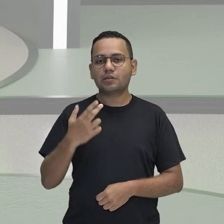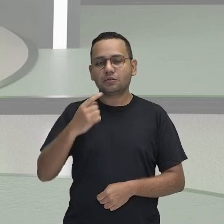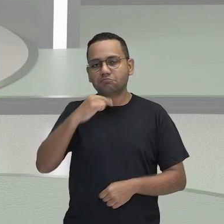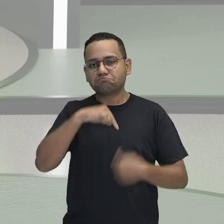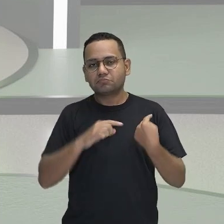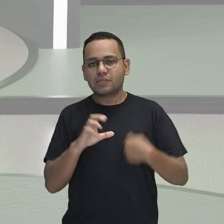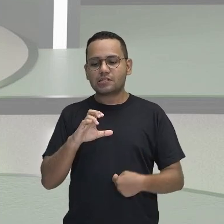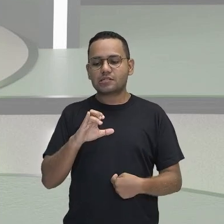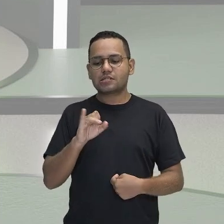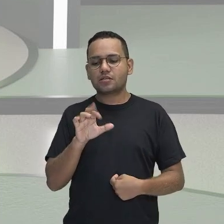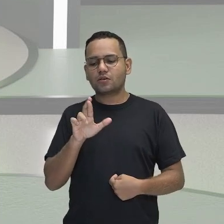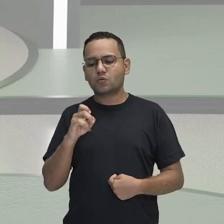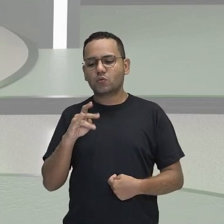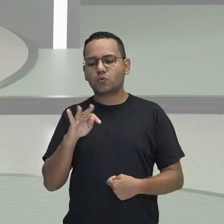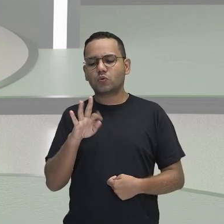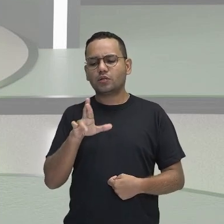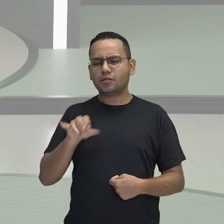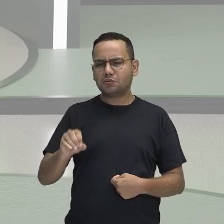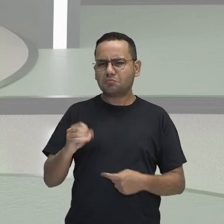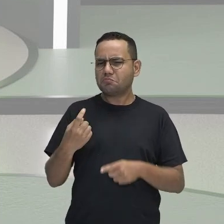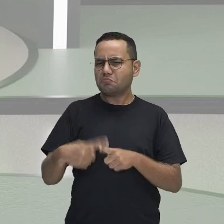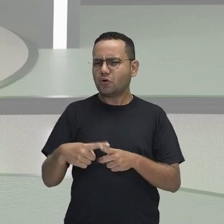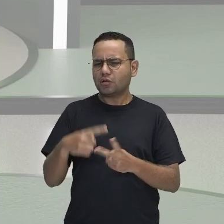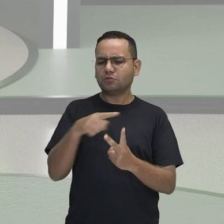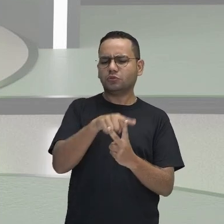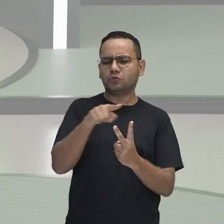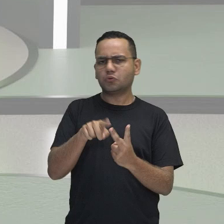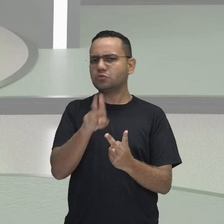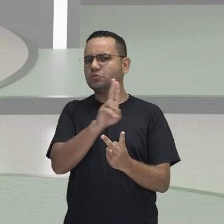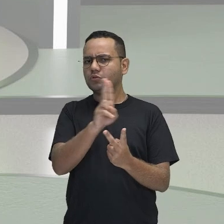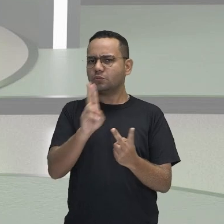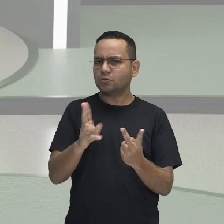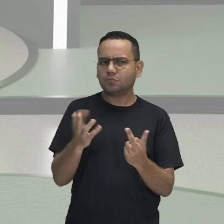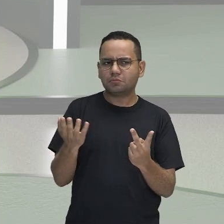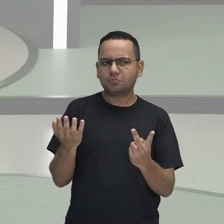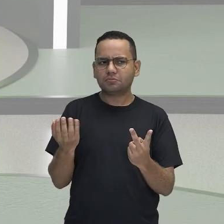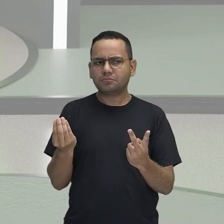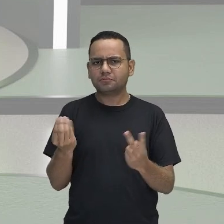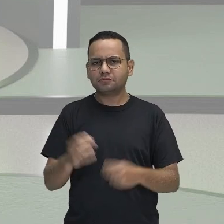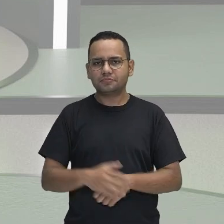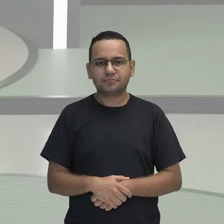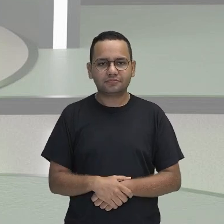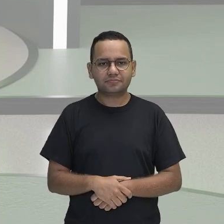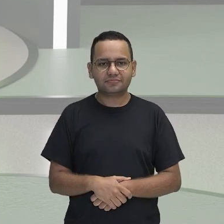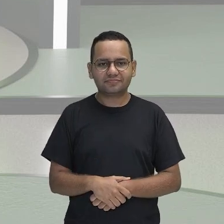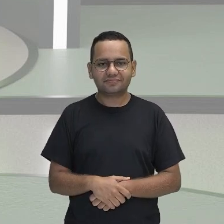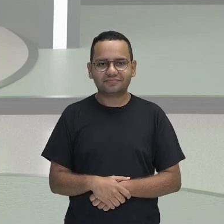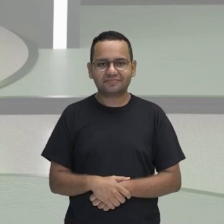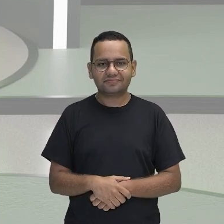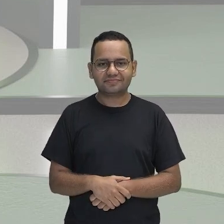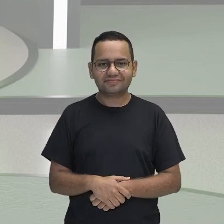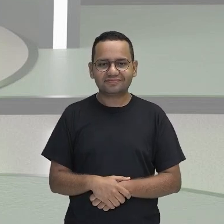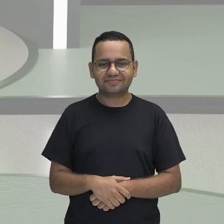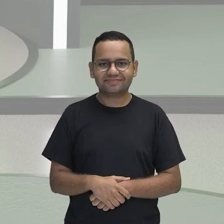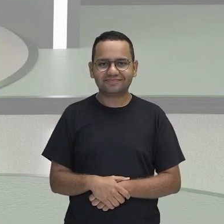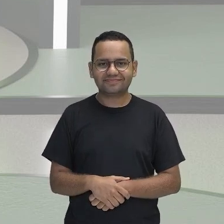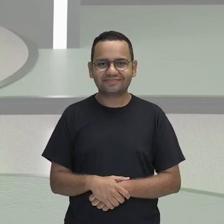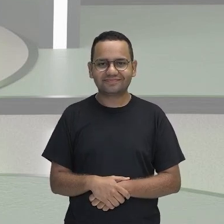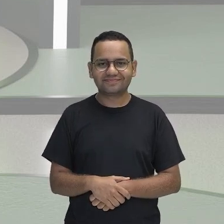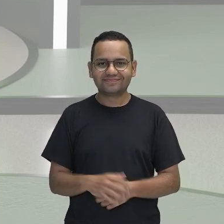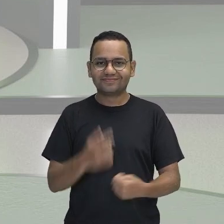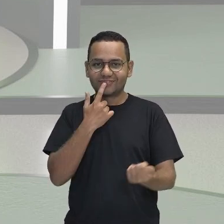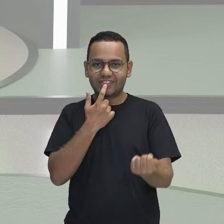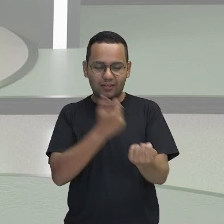circulatório. Por que será que ele tem esse nome? Porque é responsável pela circulação do sangue,